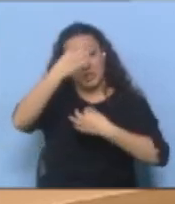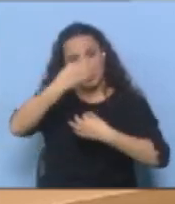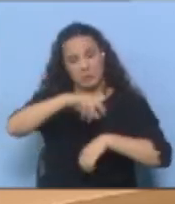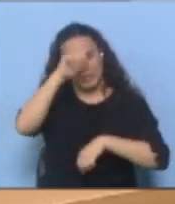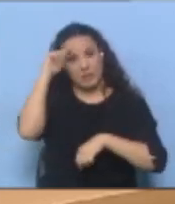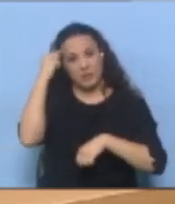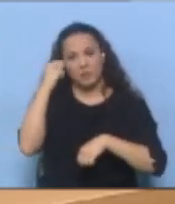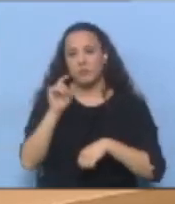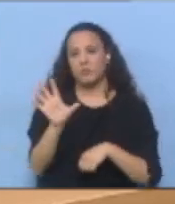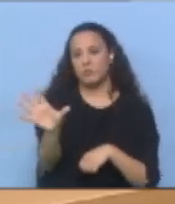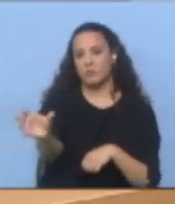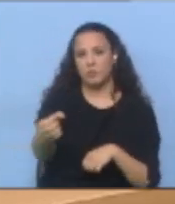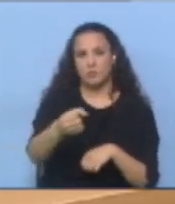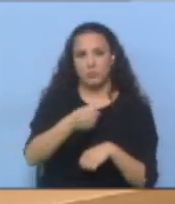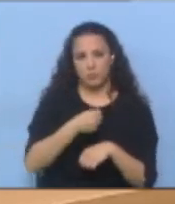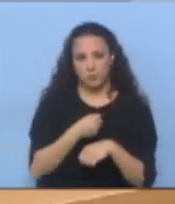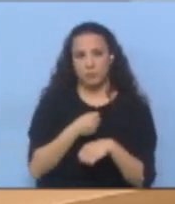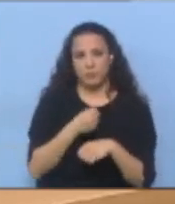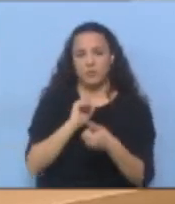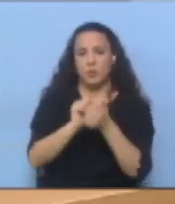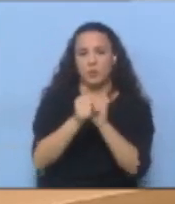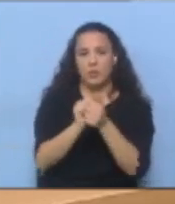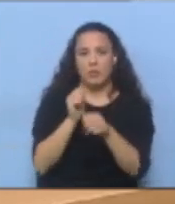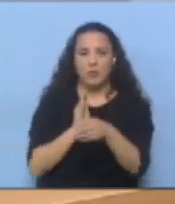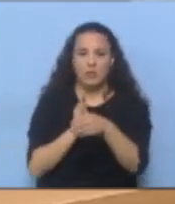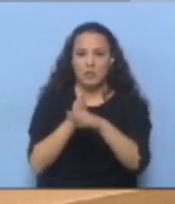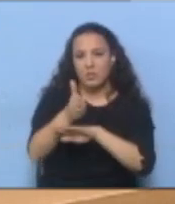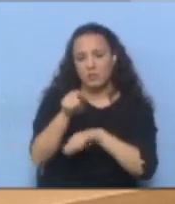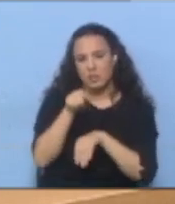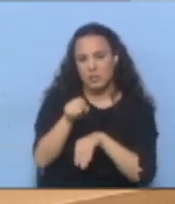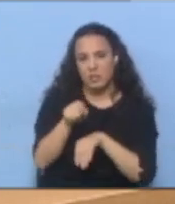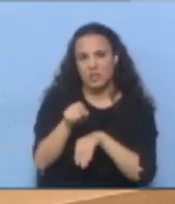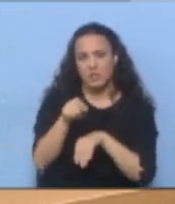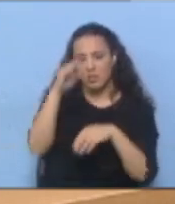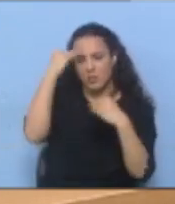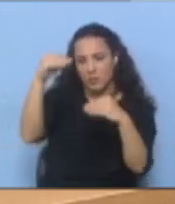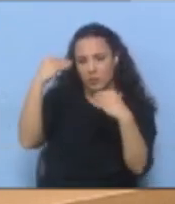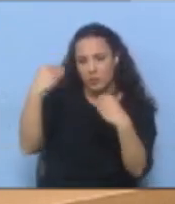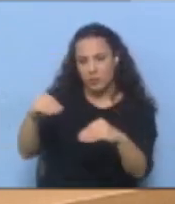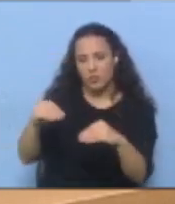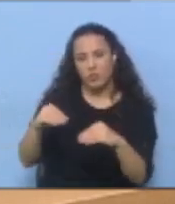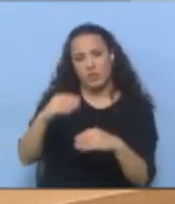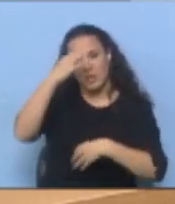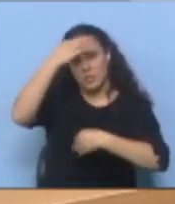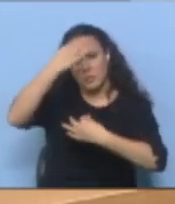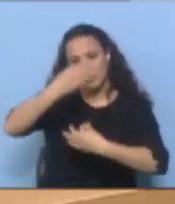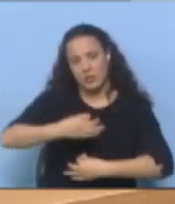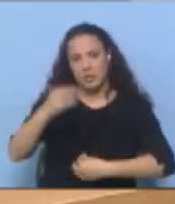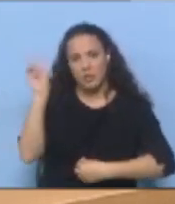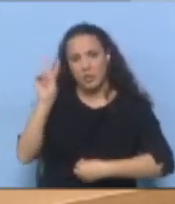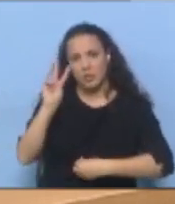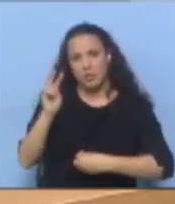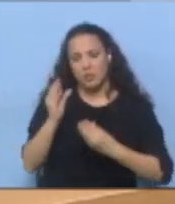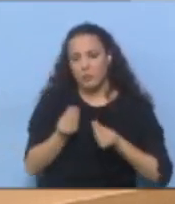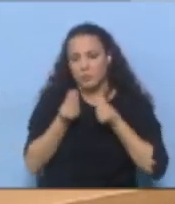pega neles e, através da atividade desportiva, consegue, digamos assim, incutir disciplina, incutir valores e, portanto, transformar aquela